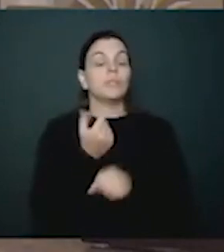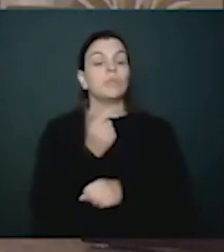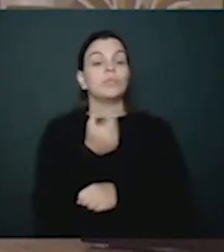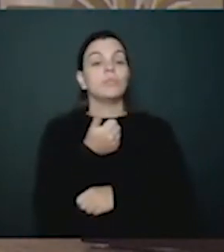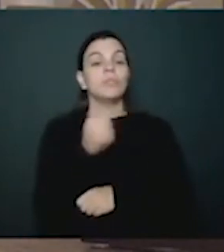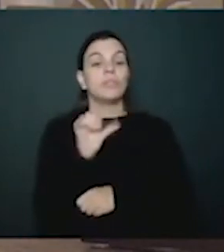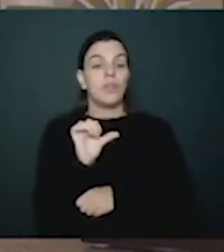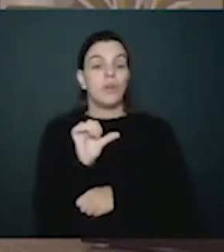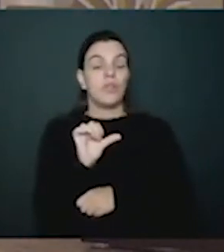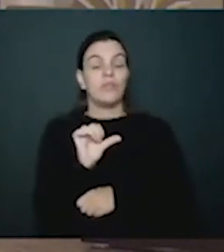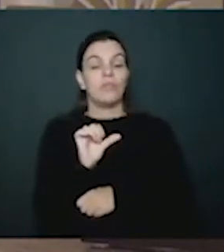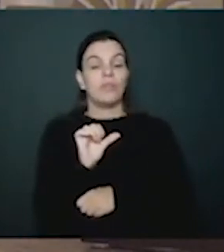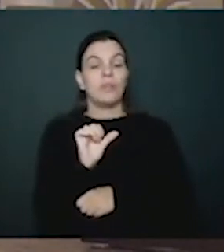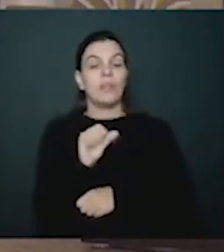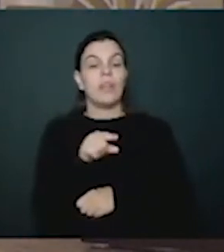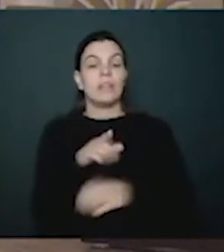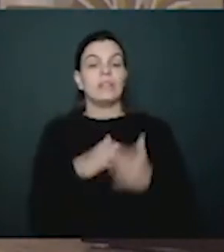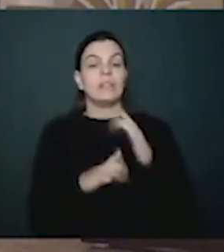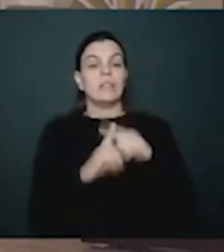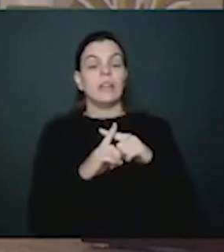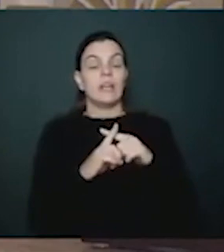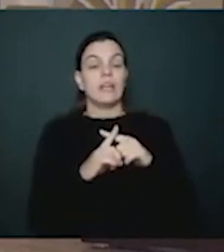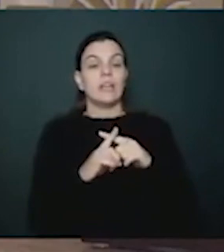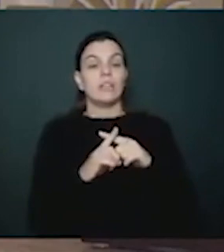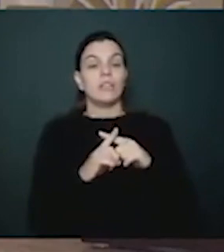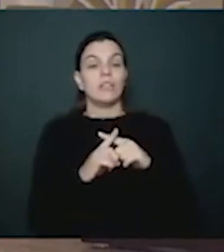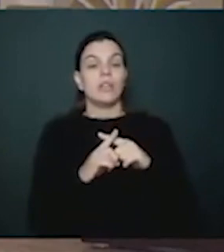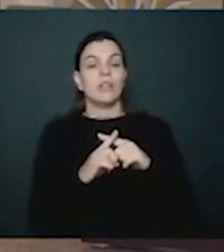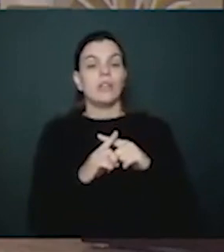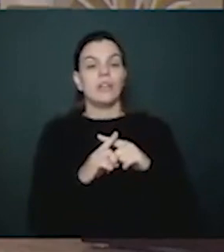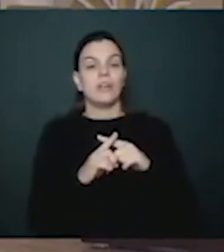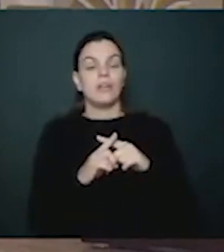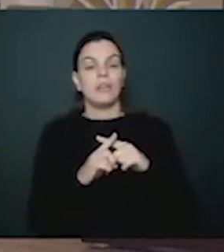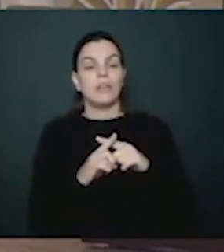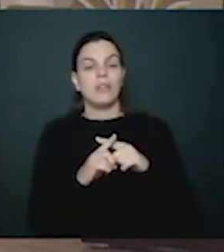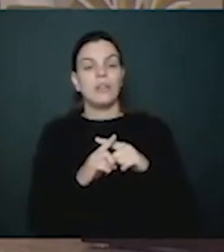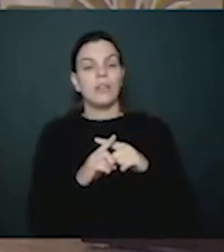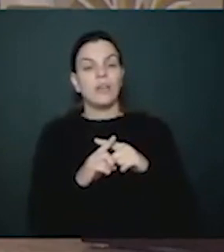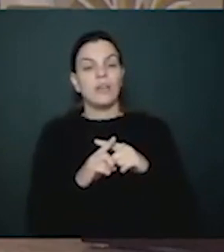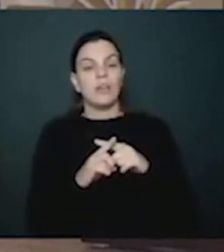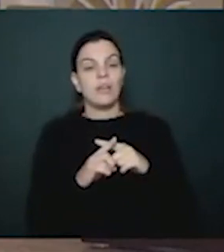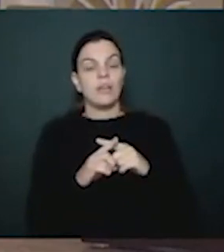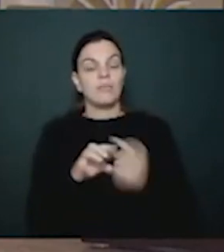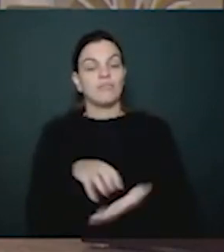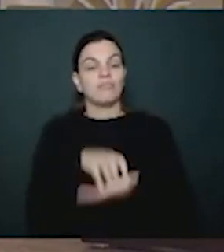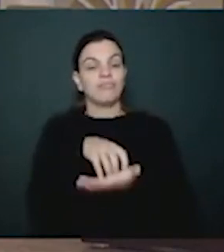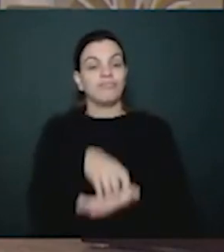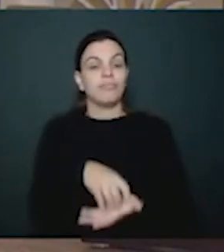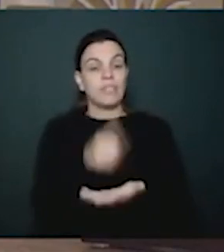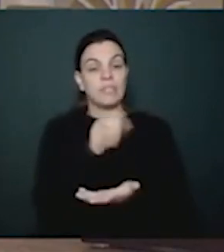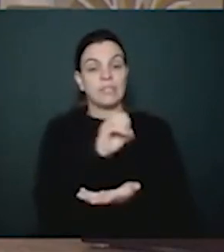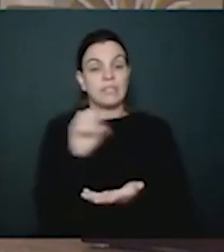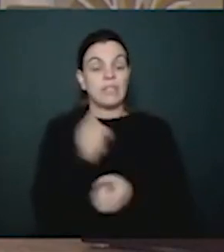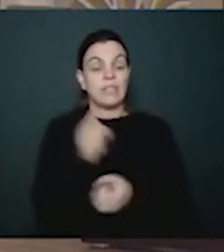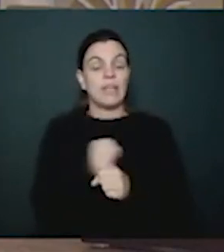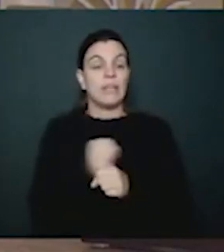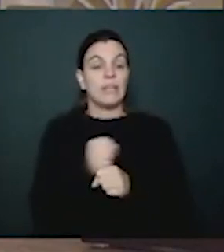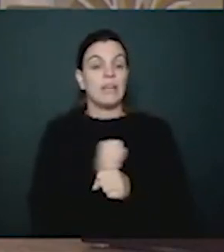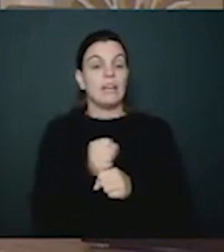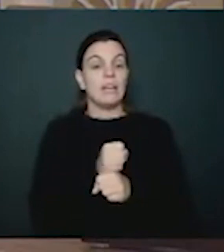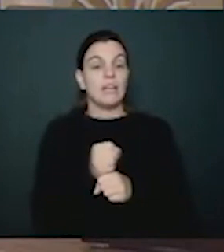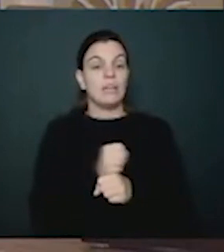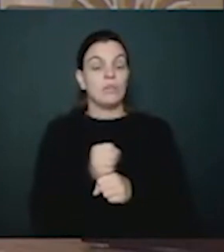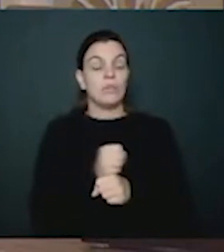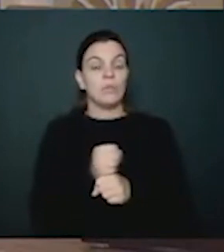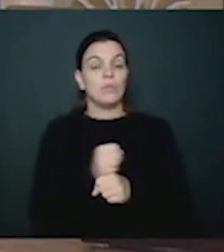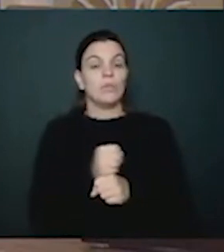a igreja foi sede da celebração dos 100 anos da chegada dos Oblatos de São José no